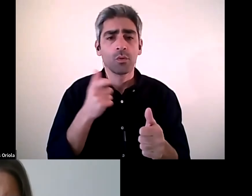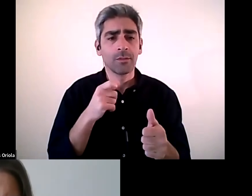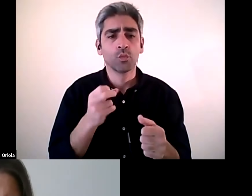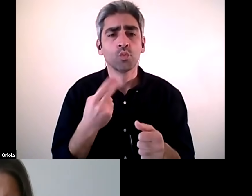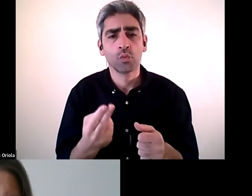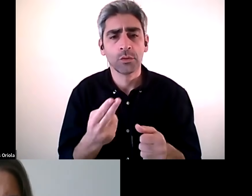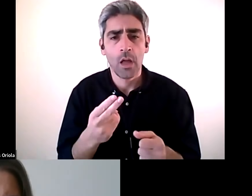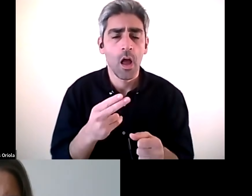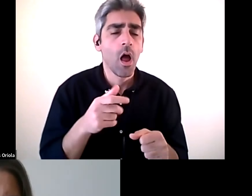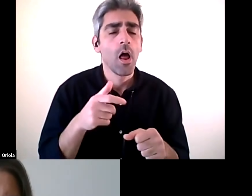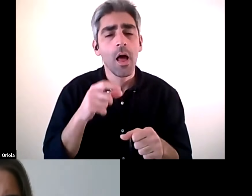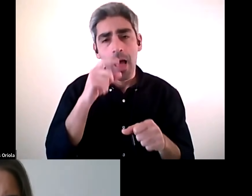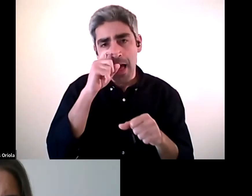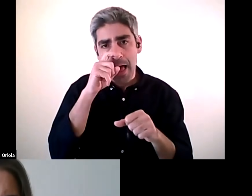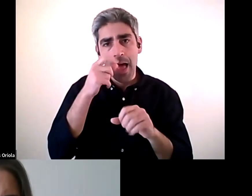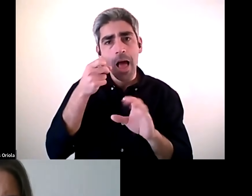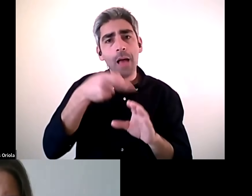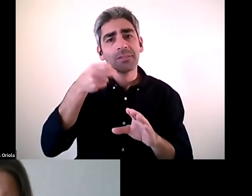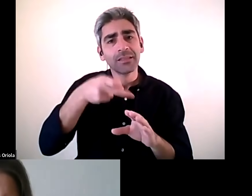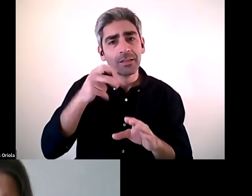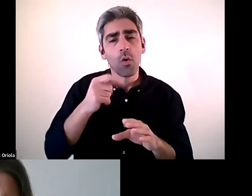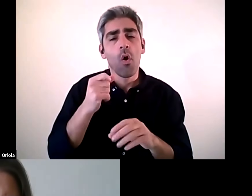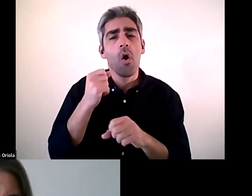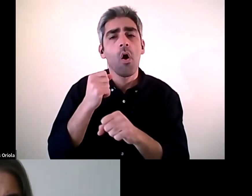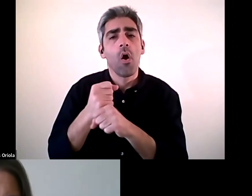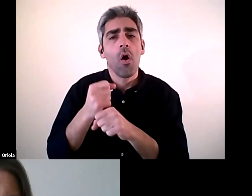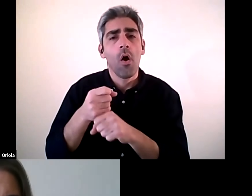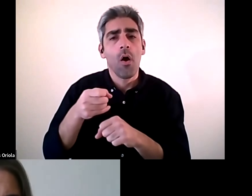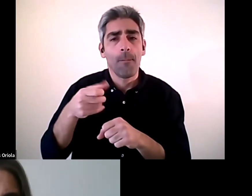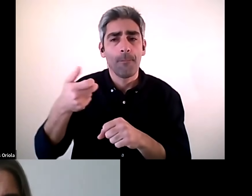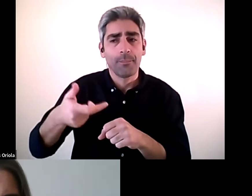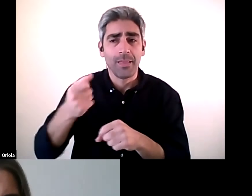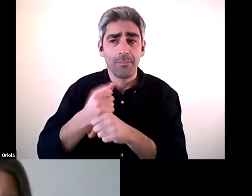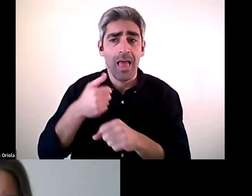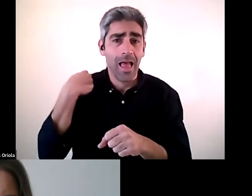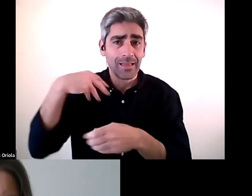o absentismo e o presentismo, pois o trabalho é feito em casa. Neste caso, a